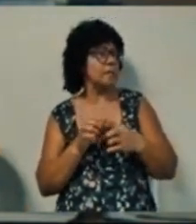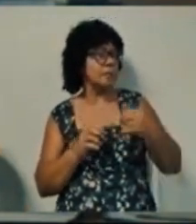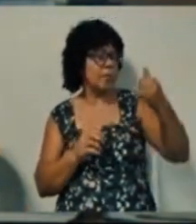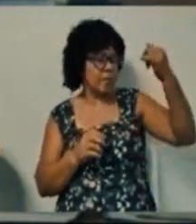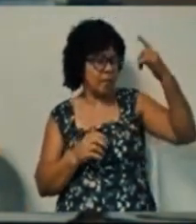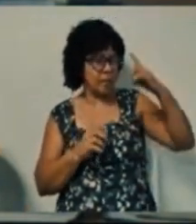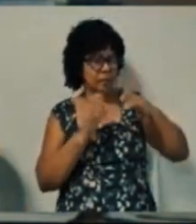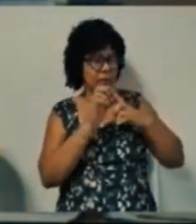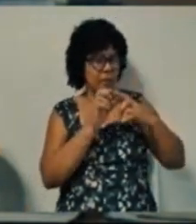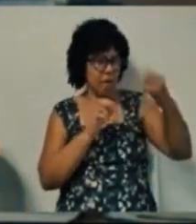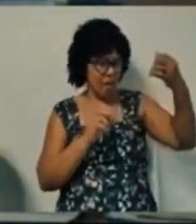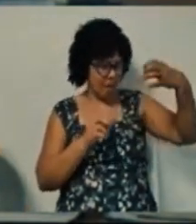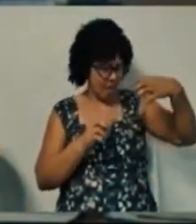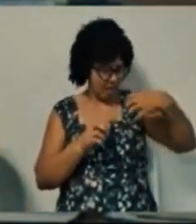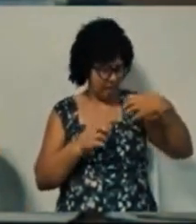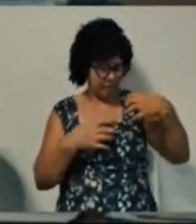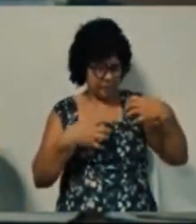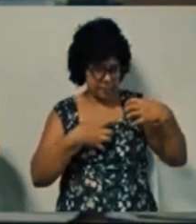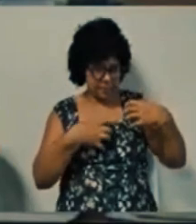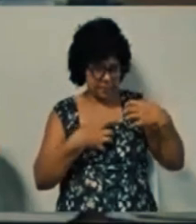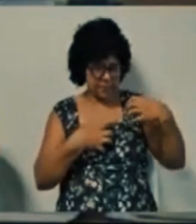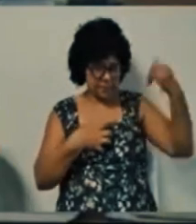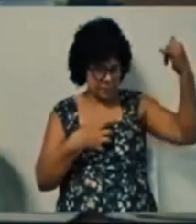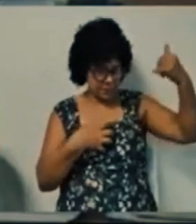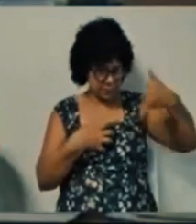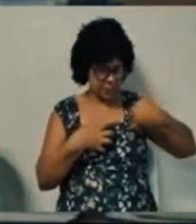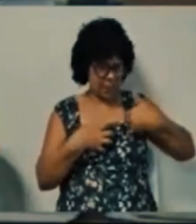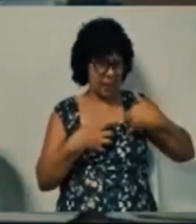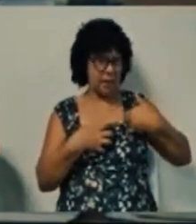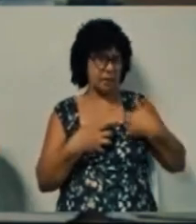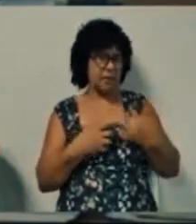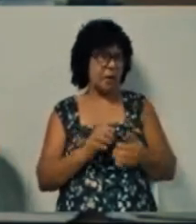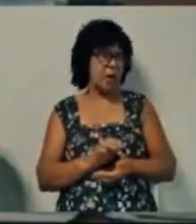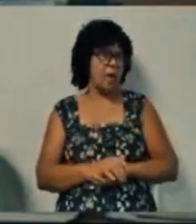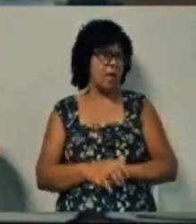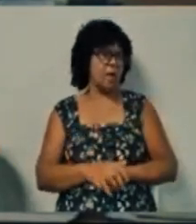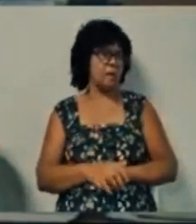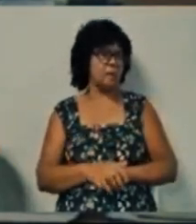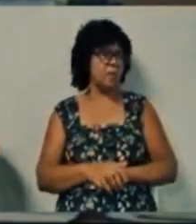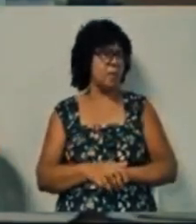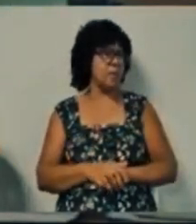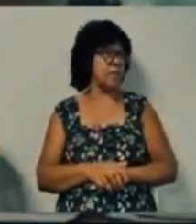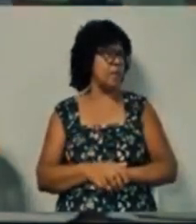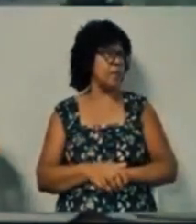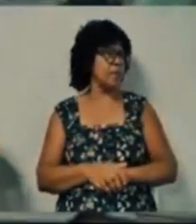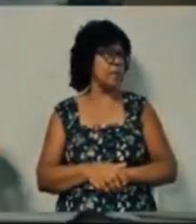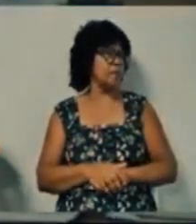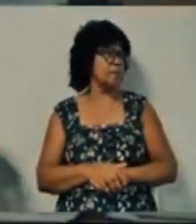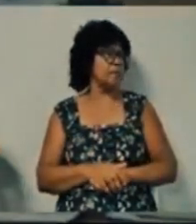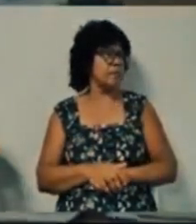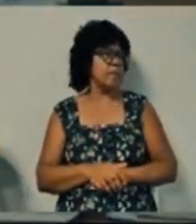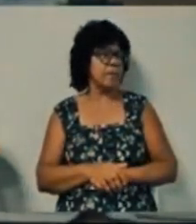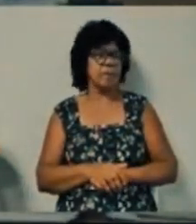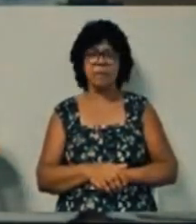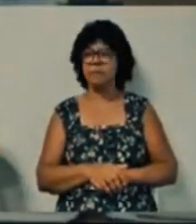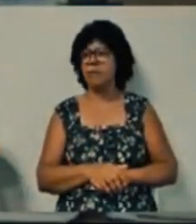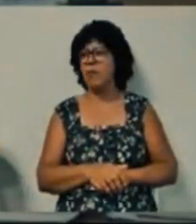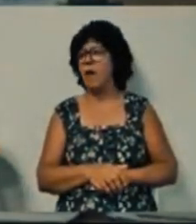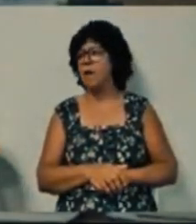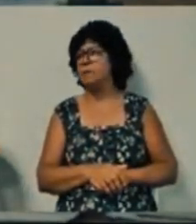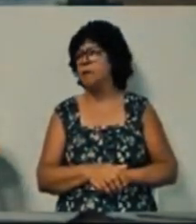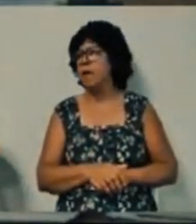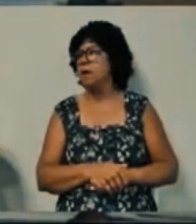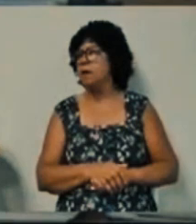a glória do teu nome, Jesus. Amém. Podeis tomar assento, amados irmãos. Louvado seja o nome do